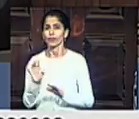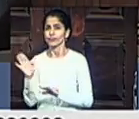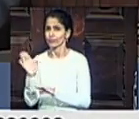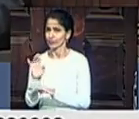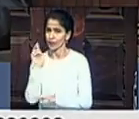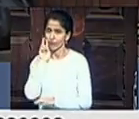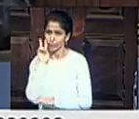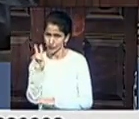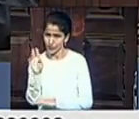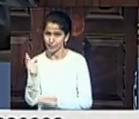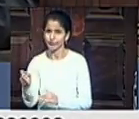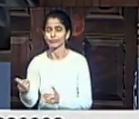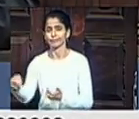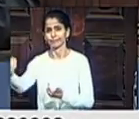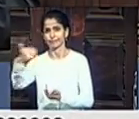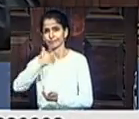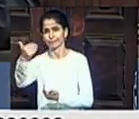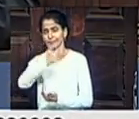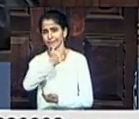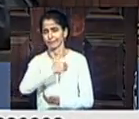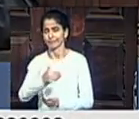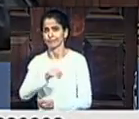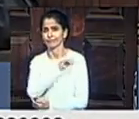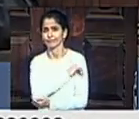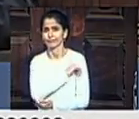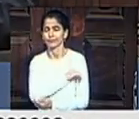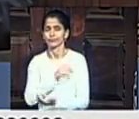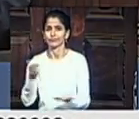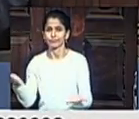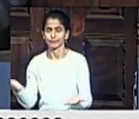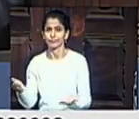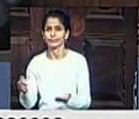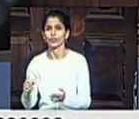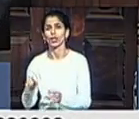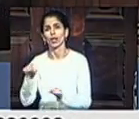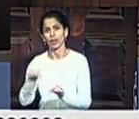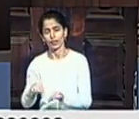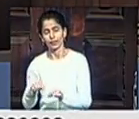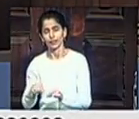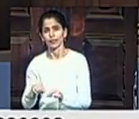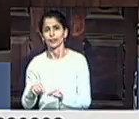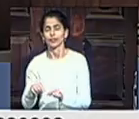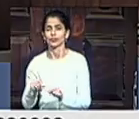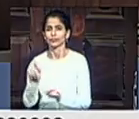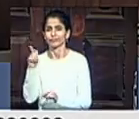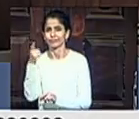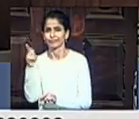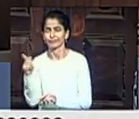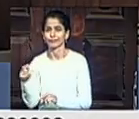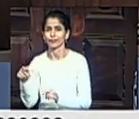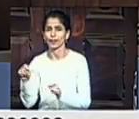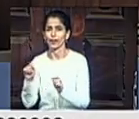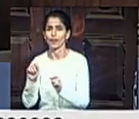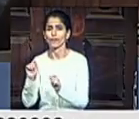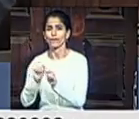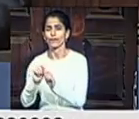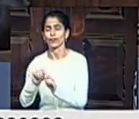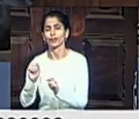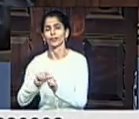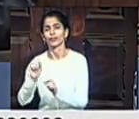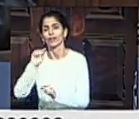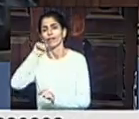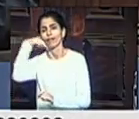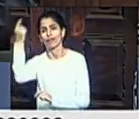vimos. Invasão no Rio de Janeiro de produtos refrigerantes de tubaínas fornecidas e fabricadas em São Paulo e